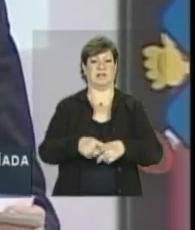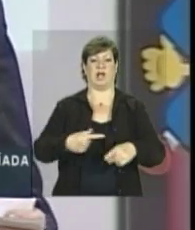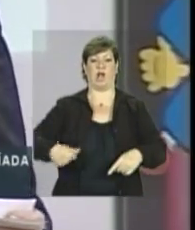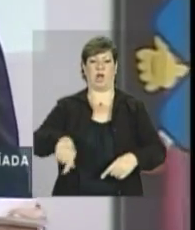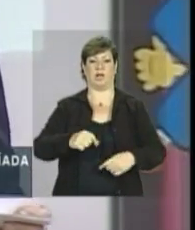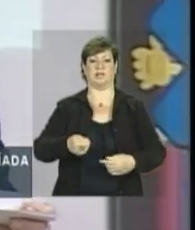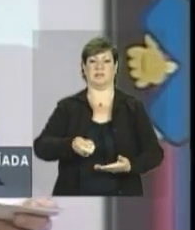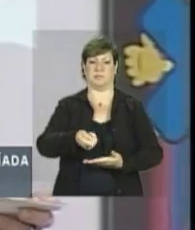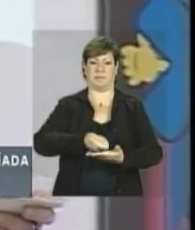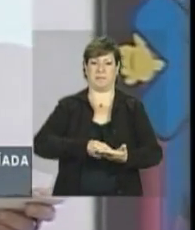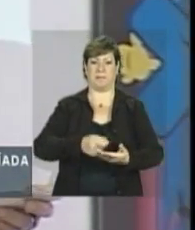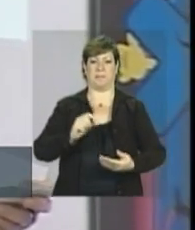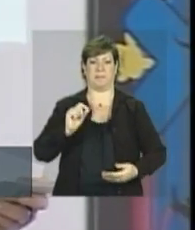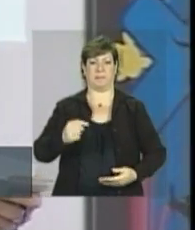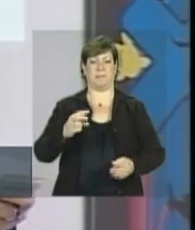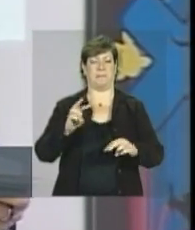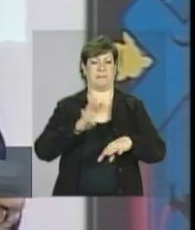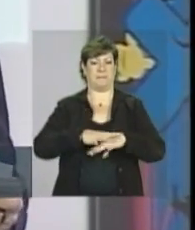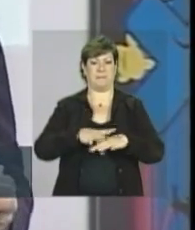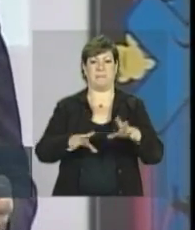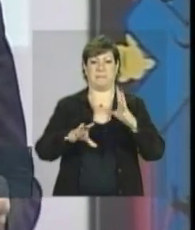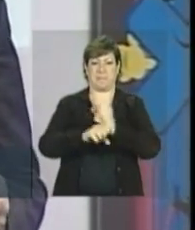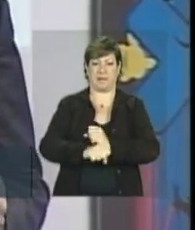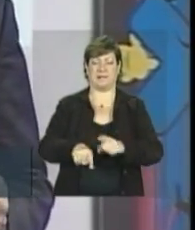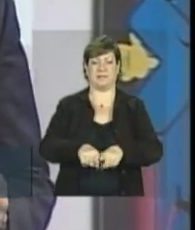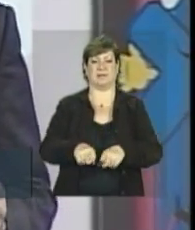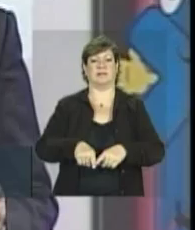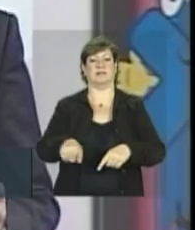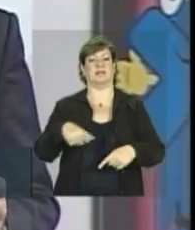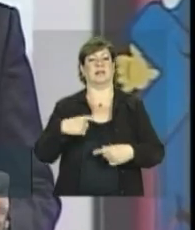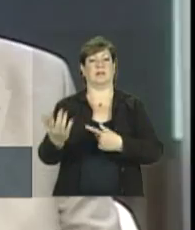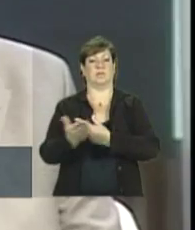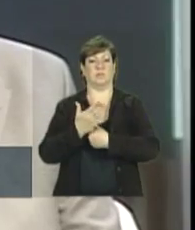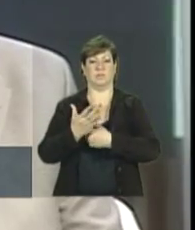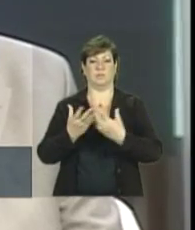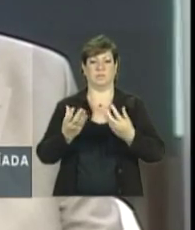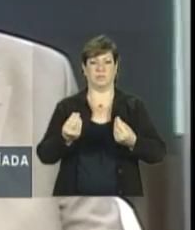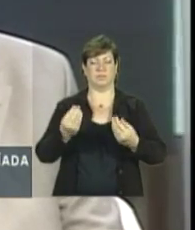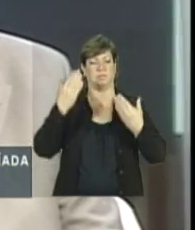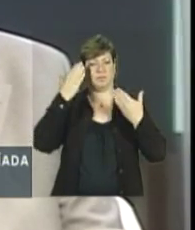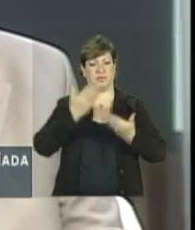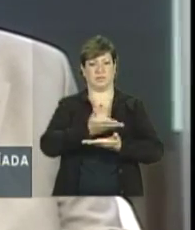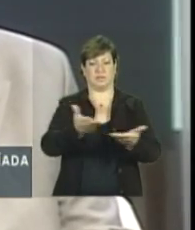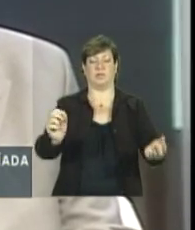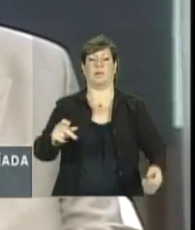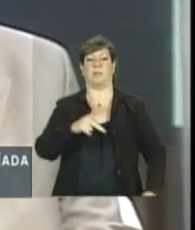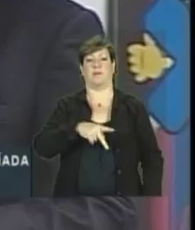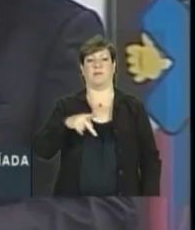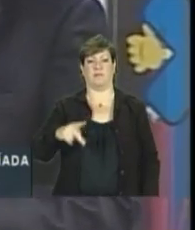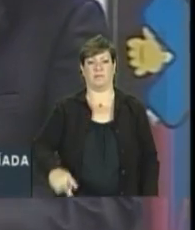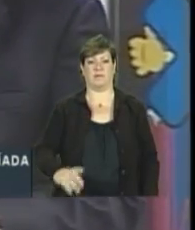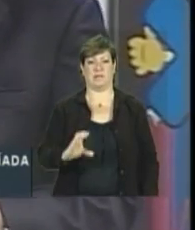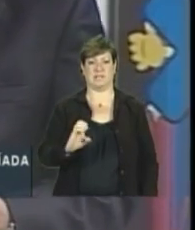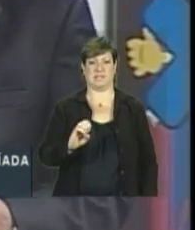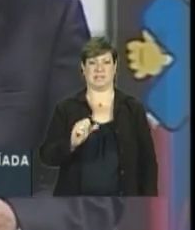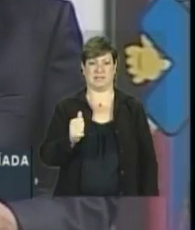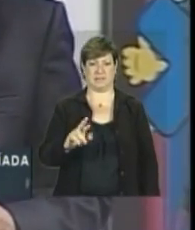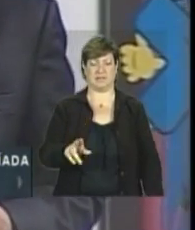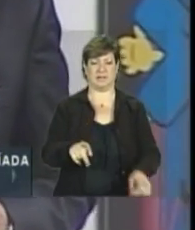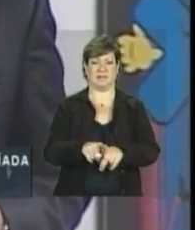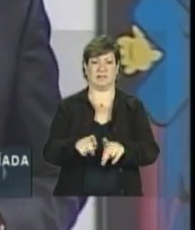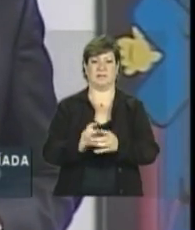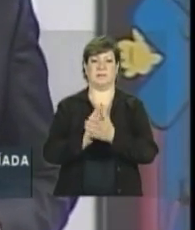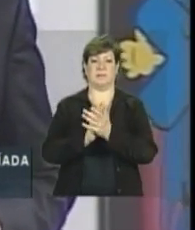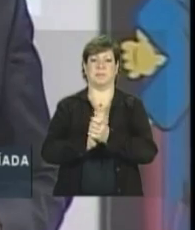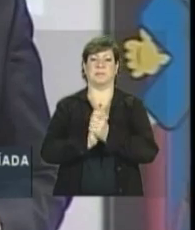competente secretário executivo Luiz Antônio Elias, que tanta contribuição deu a esse ministério. Saudar o professor César Camacho,